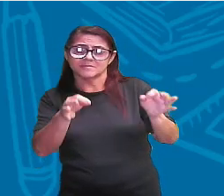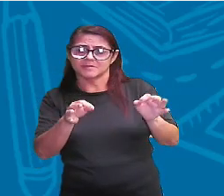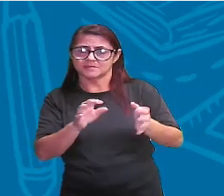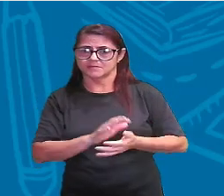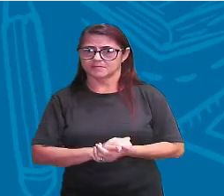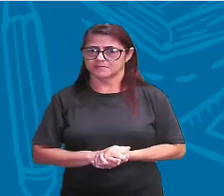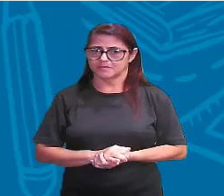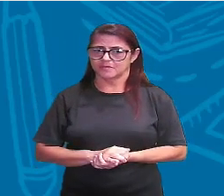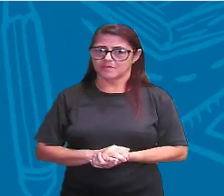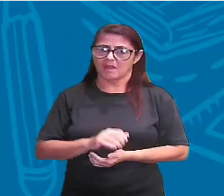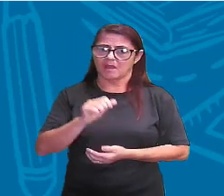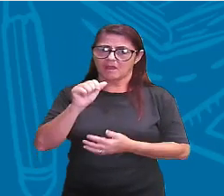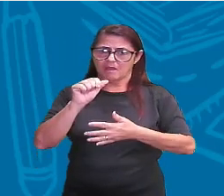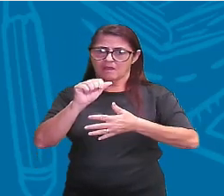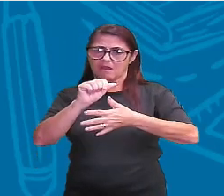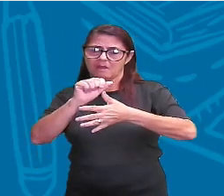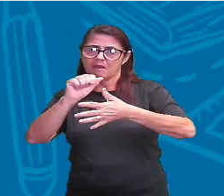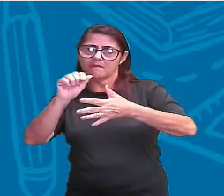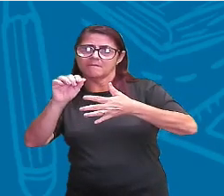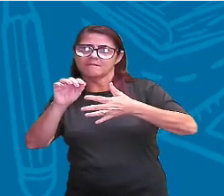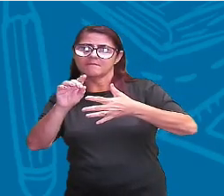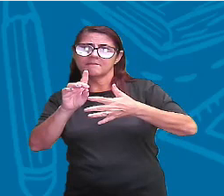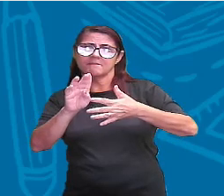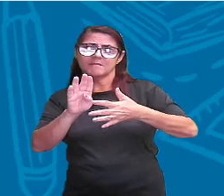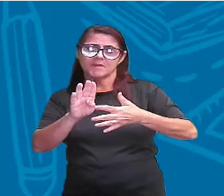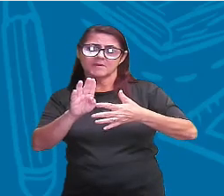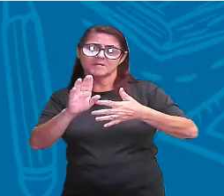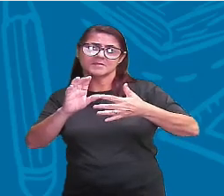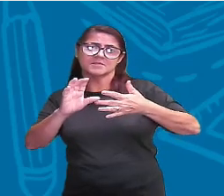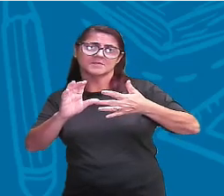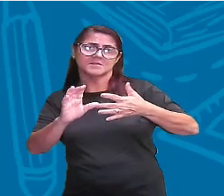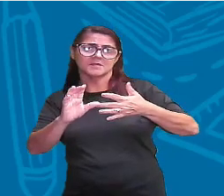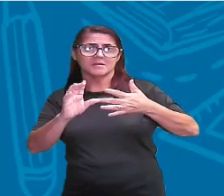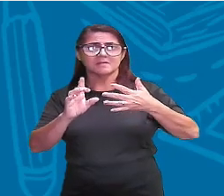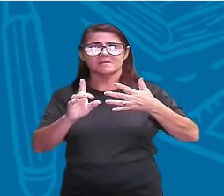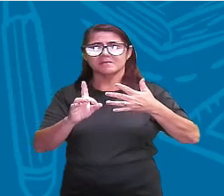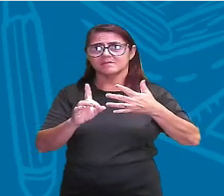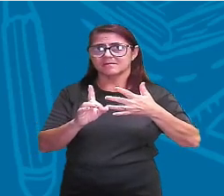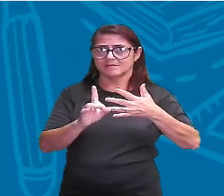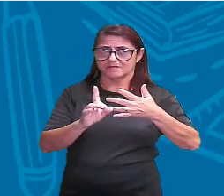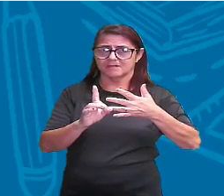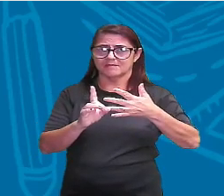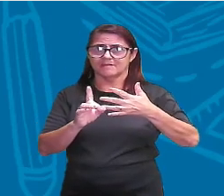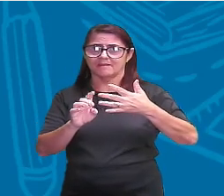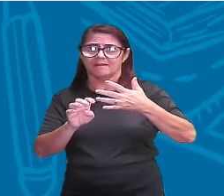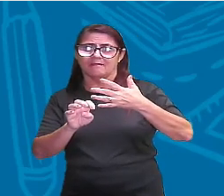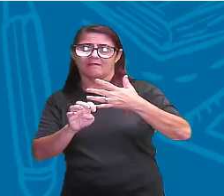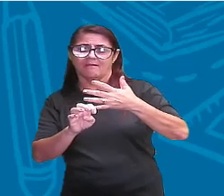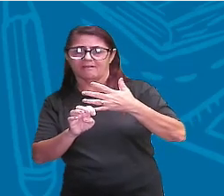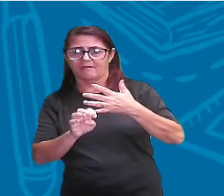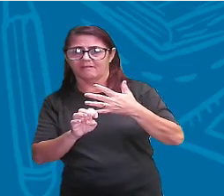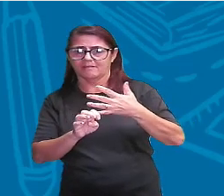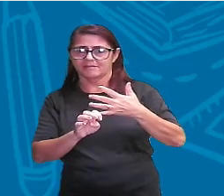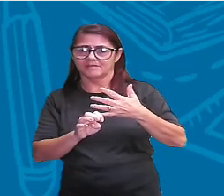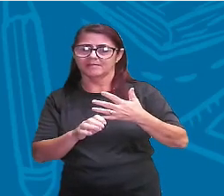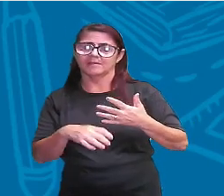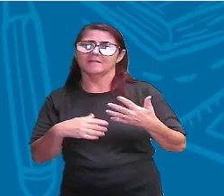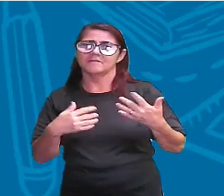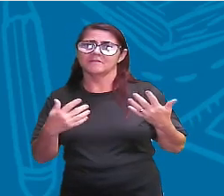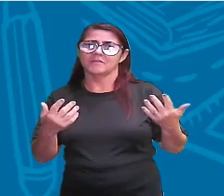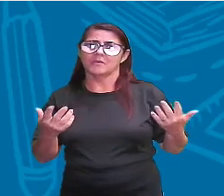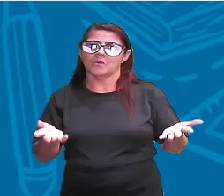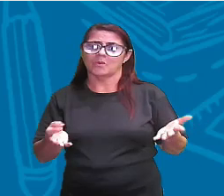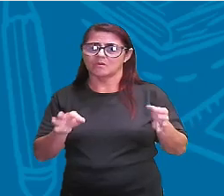it? B, how do you do? Letra C, where are you? Letra D,